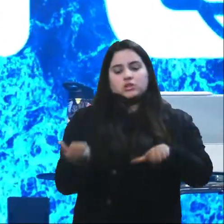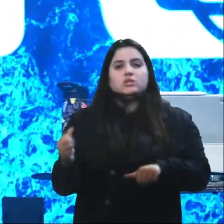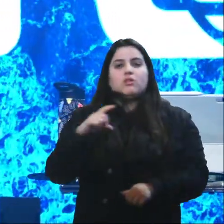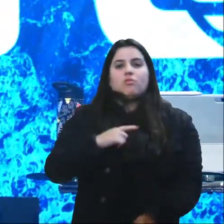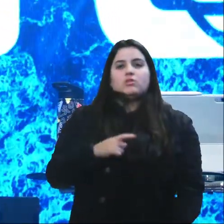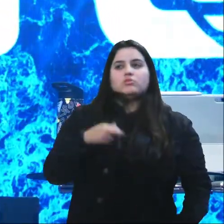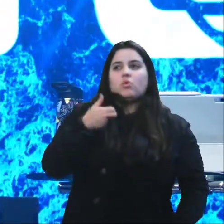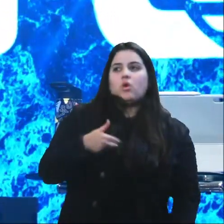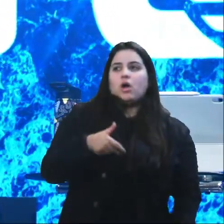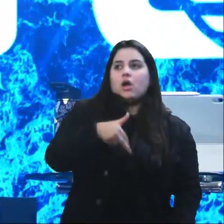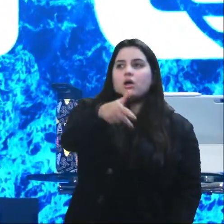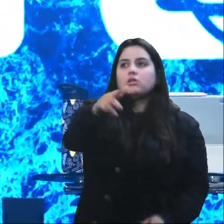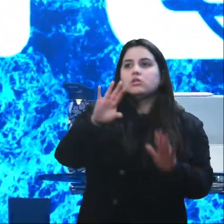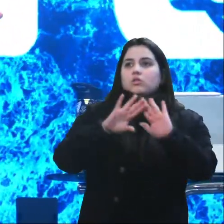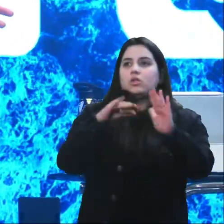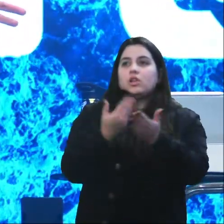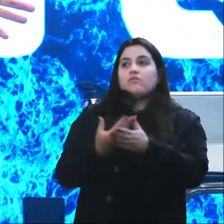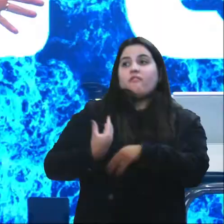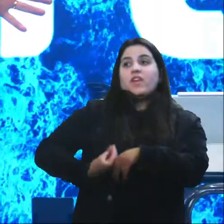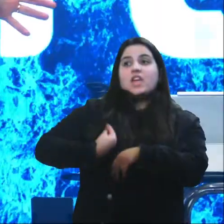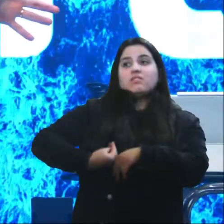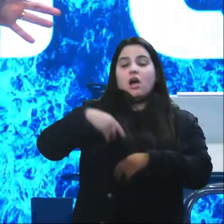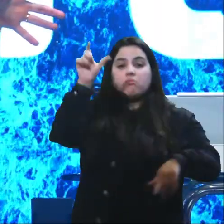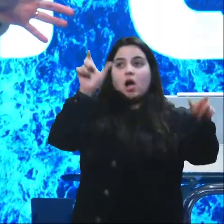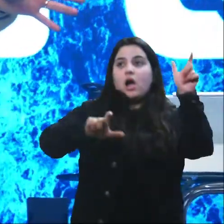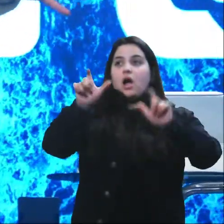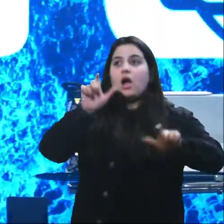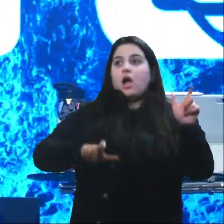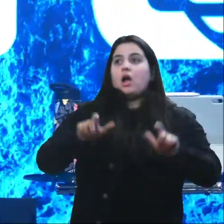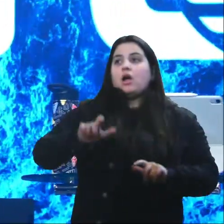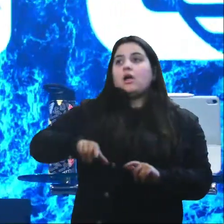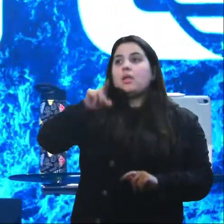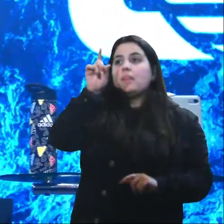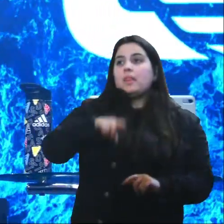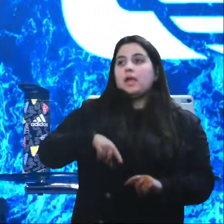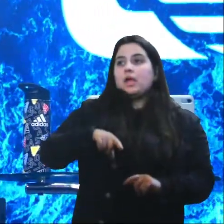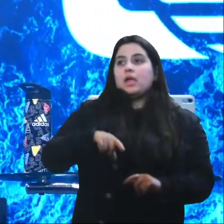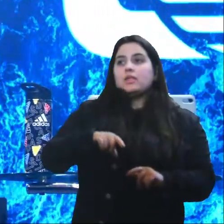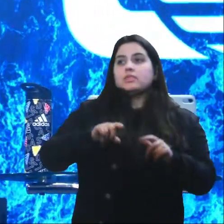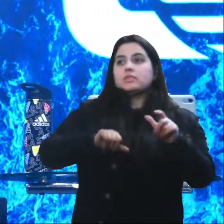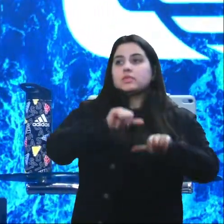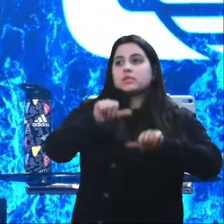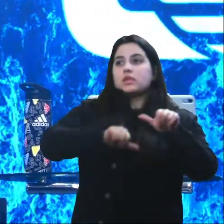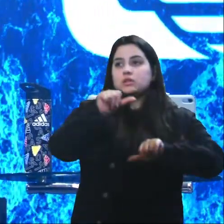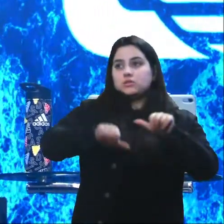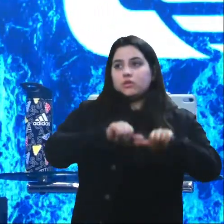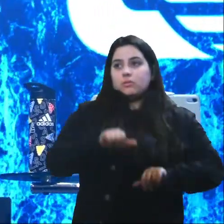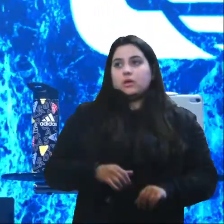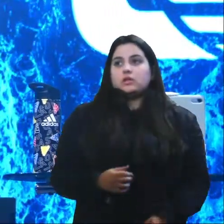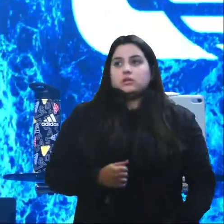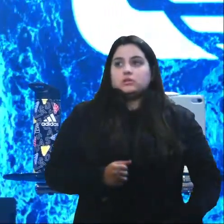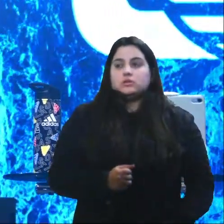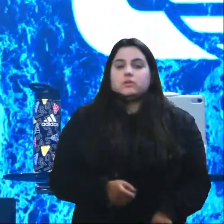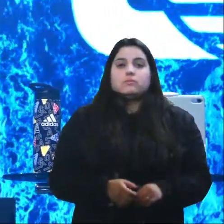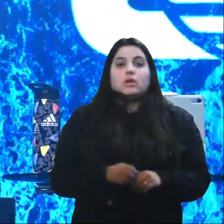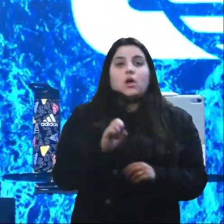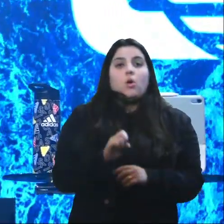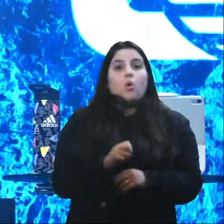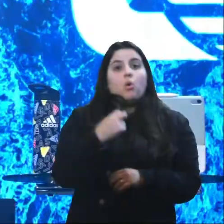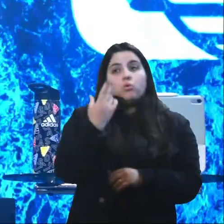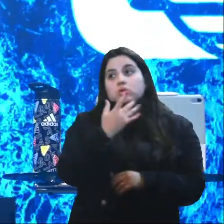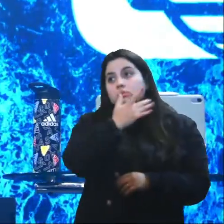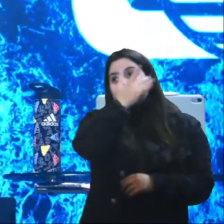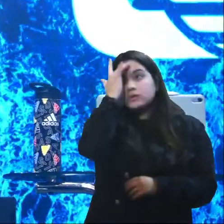colégio, a vida das pessoas são transformadas. Ou as pessoas têm que tomar